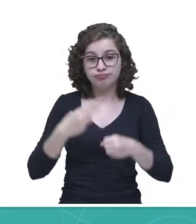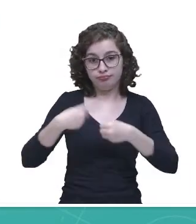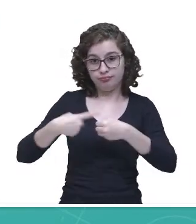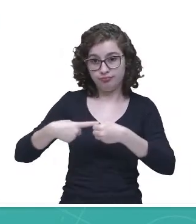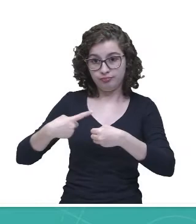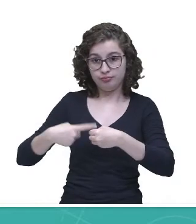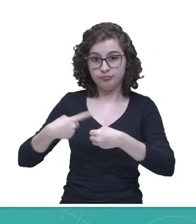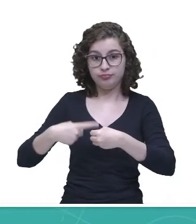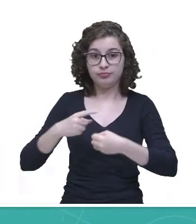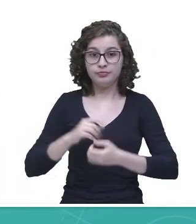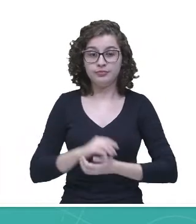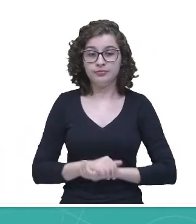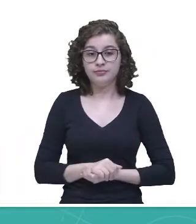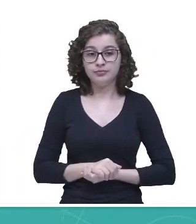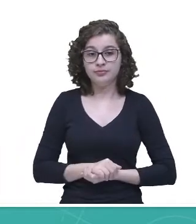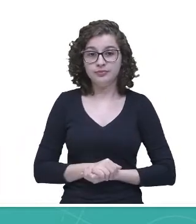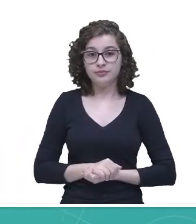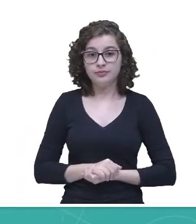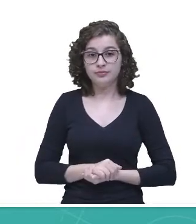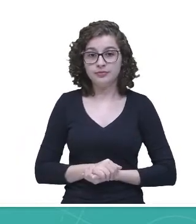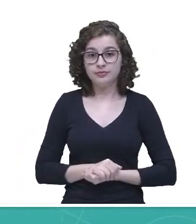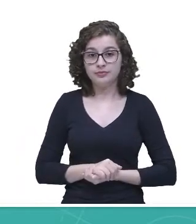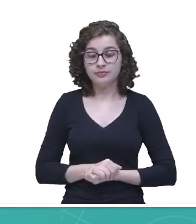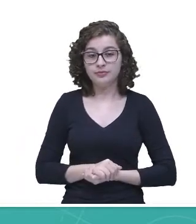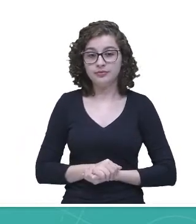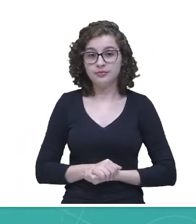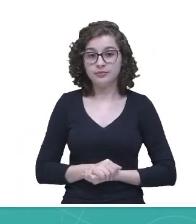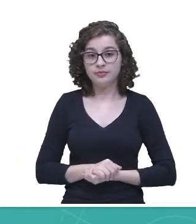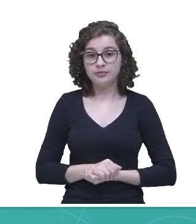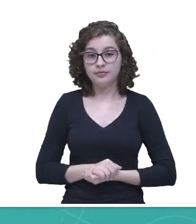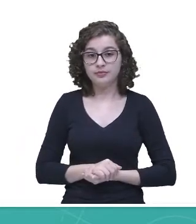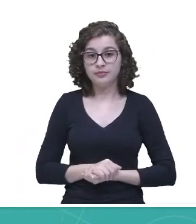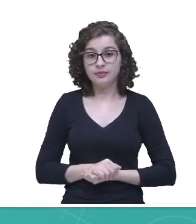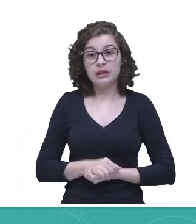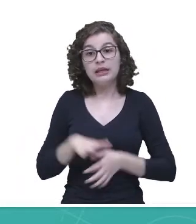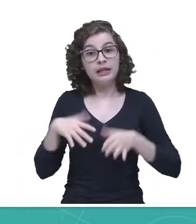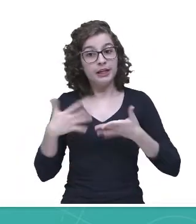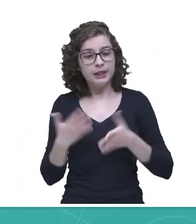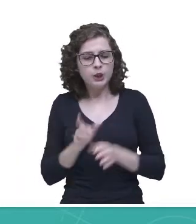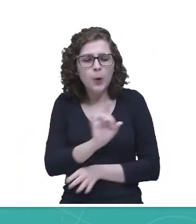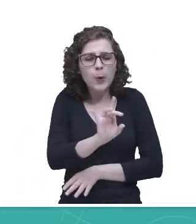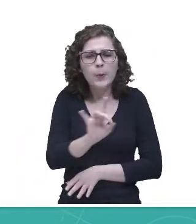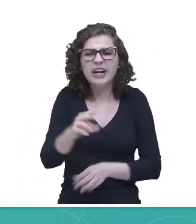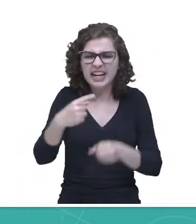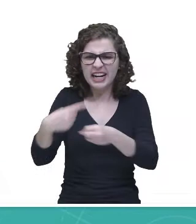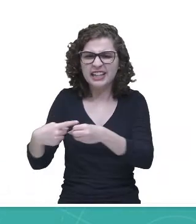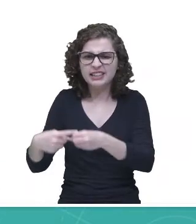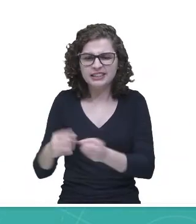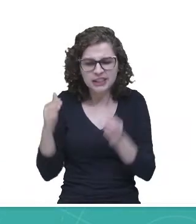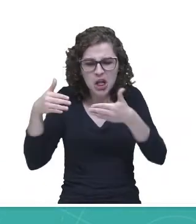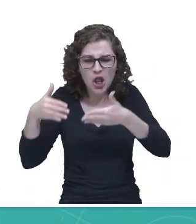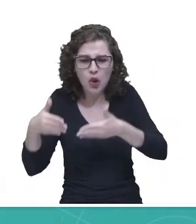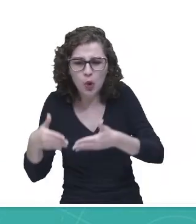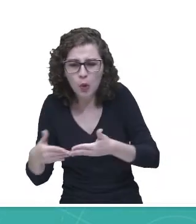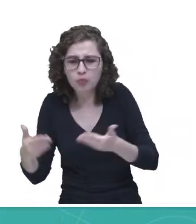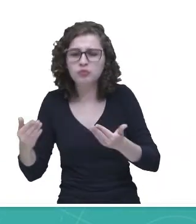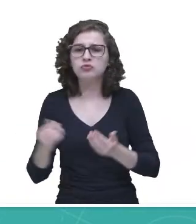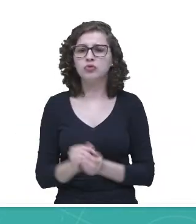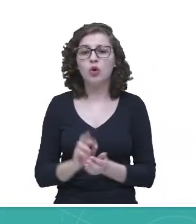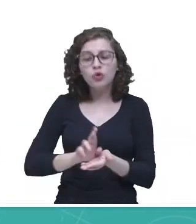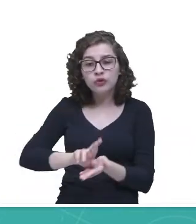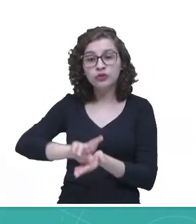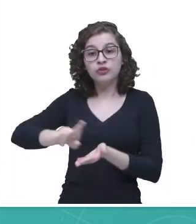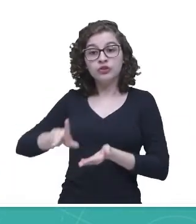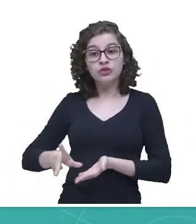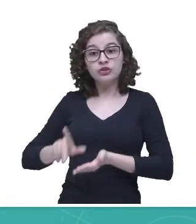dependência aí da função de cada cidade, né? Então, cada cidade, gente, ela tem uma função, né? Às vezes tem uma cidade ali que ela